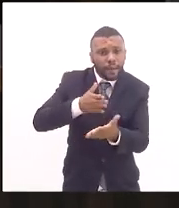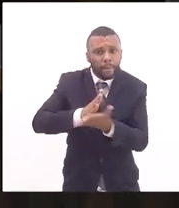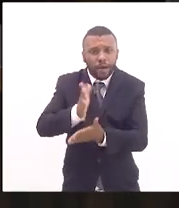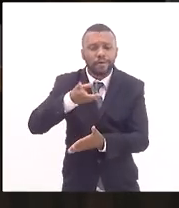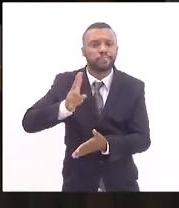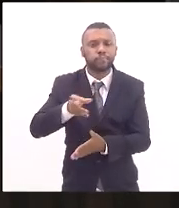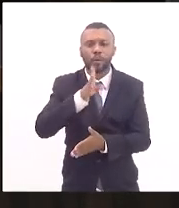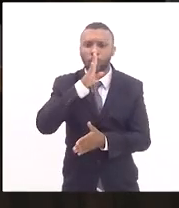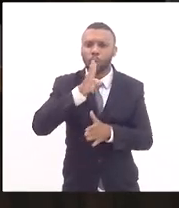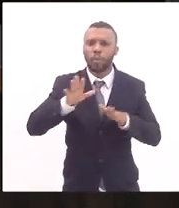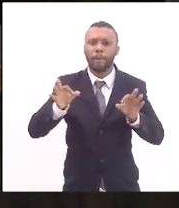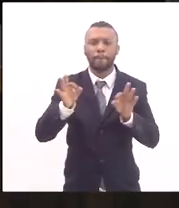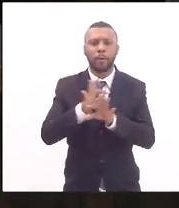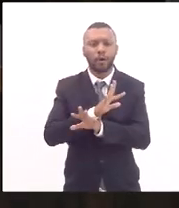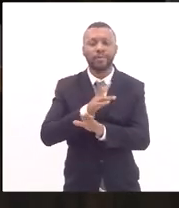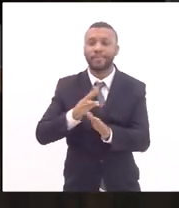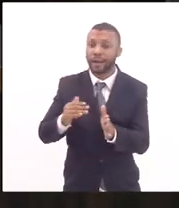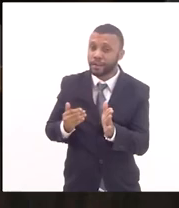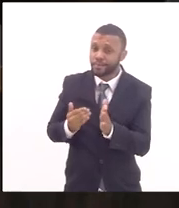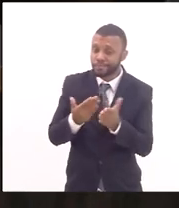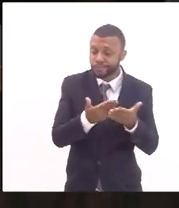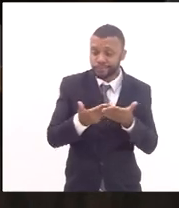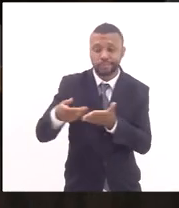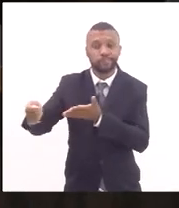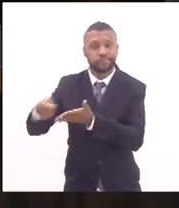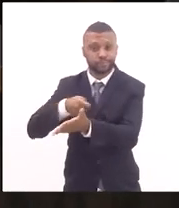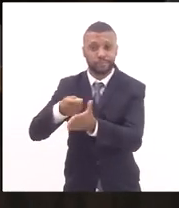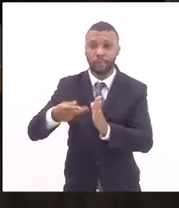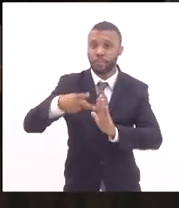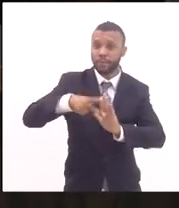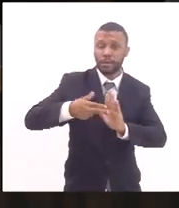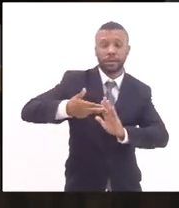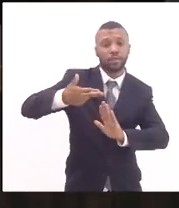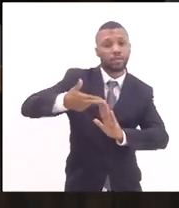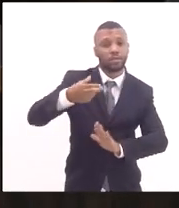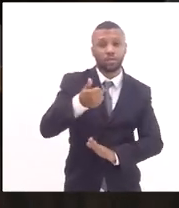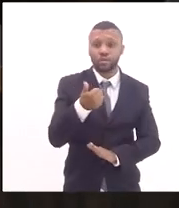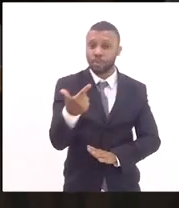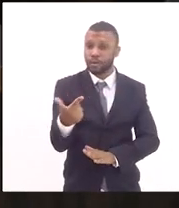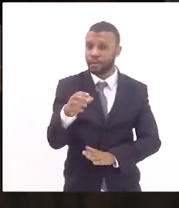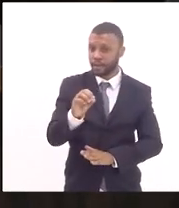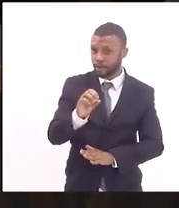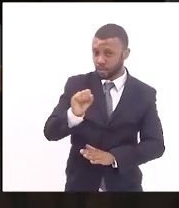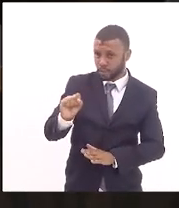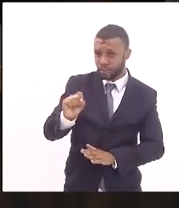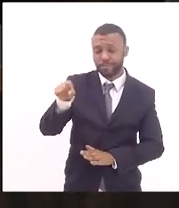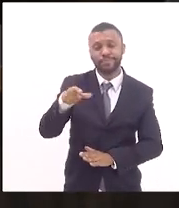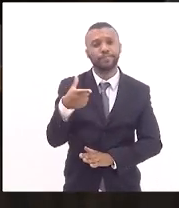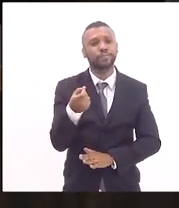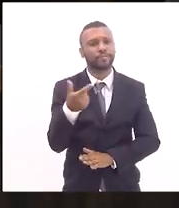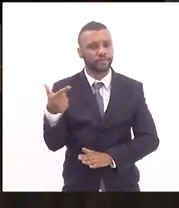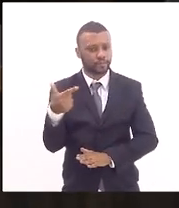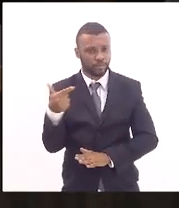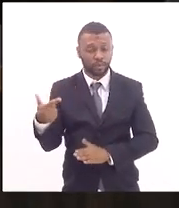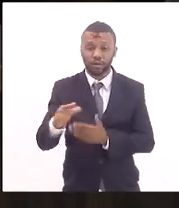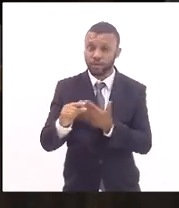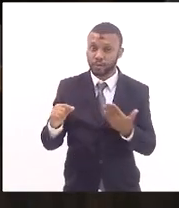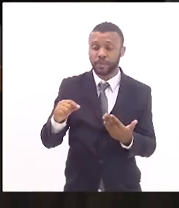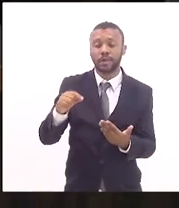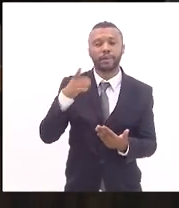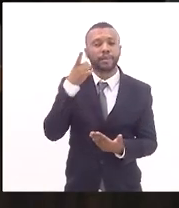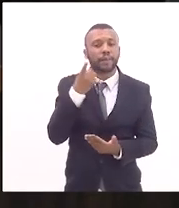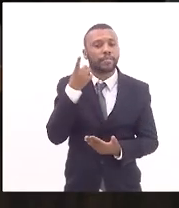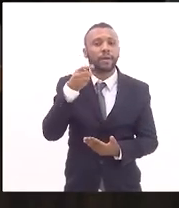aprovam permaneçam Como estão aprovado vai à promulgação pode aí a solução do zero oitocentos e vinte e dois de autoria do deputado Marcelo Dino